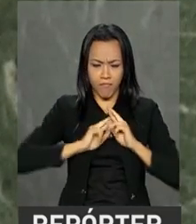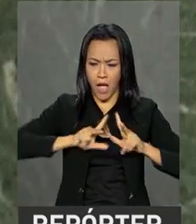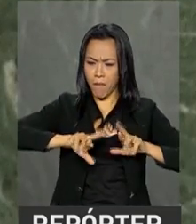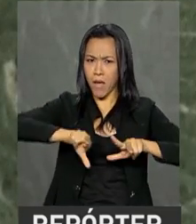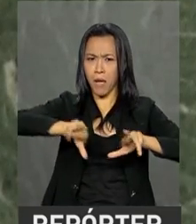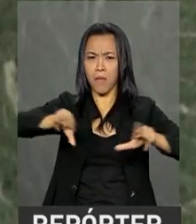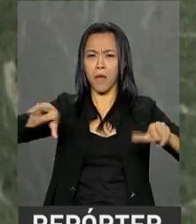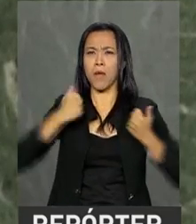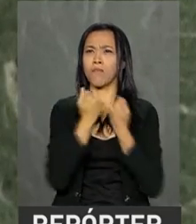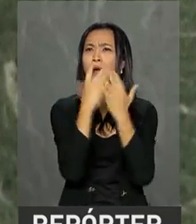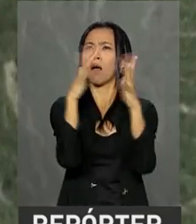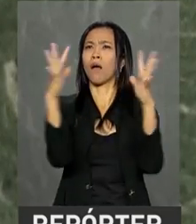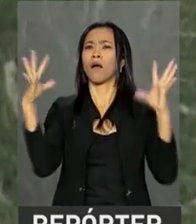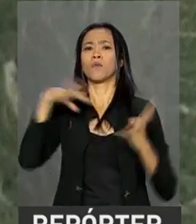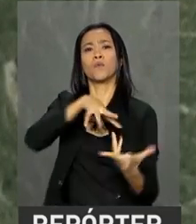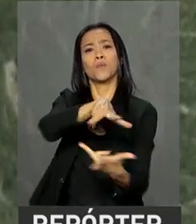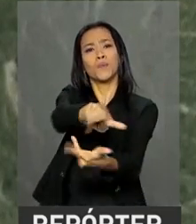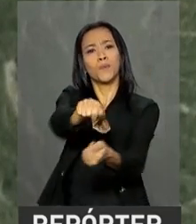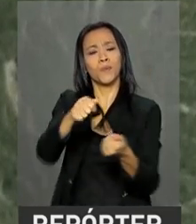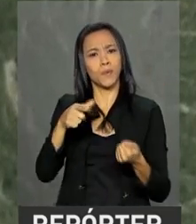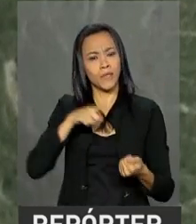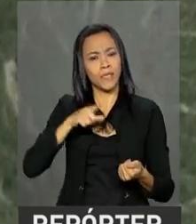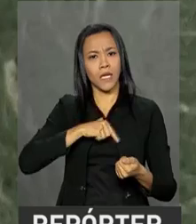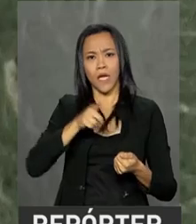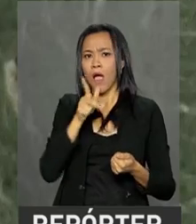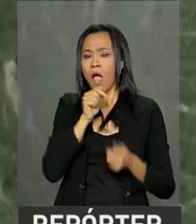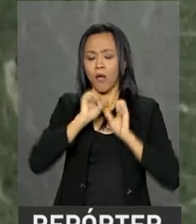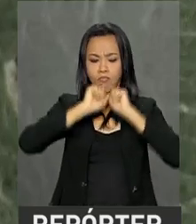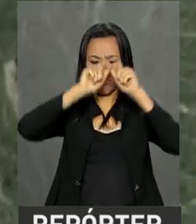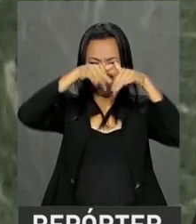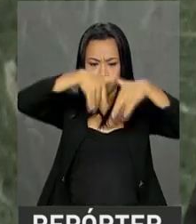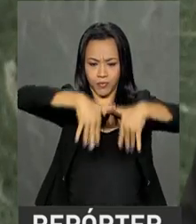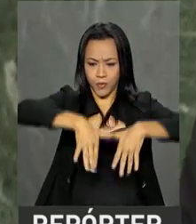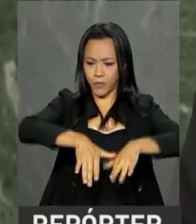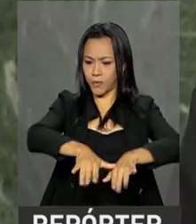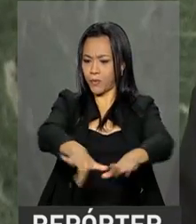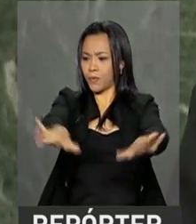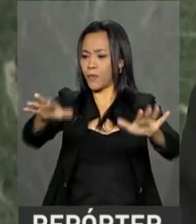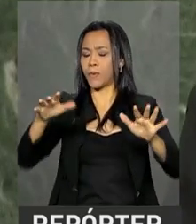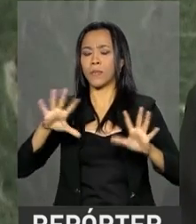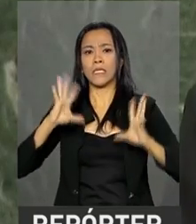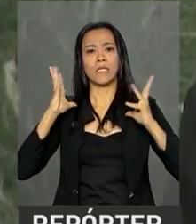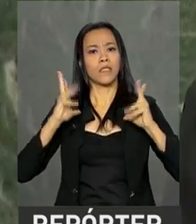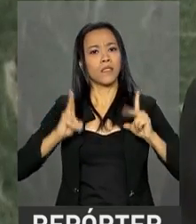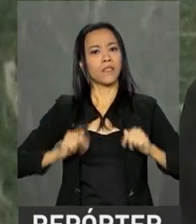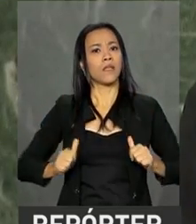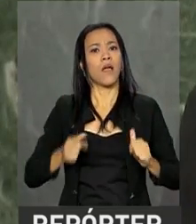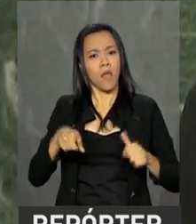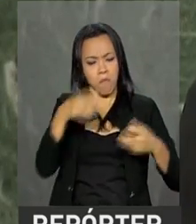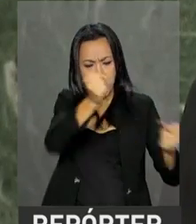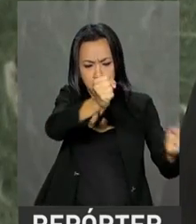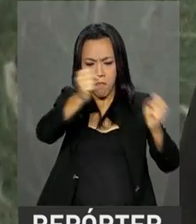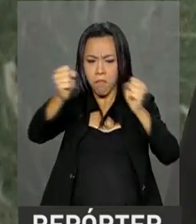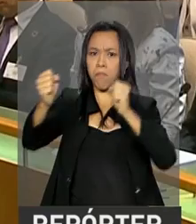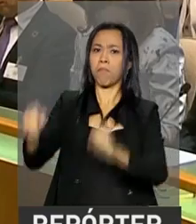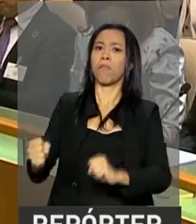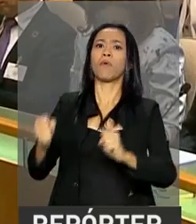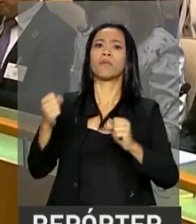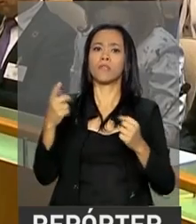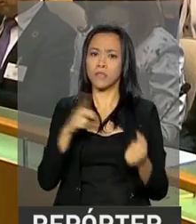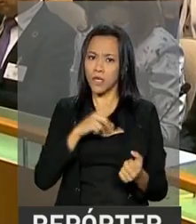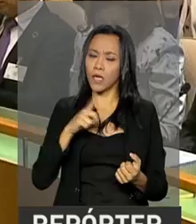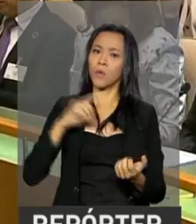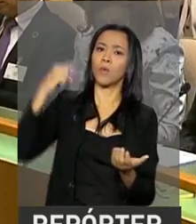do mundo detentor de matriz energética das mais limpas é uma potência ambiental que tem